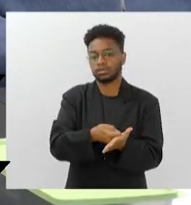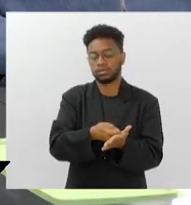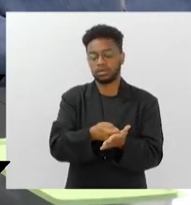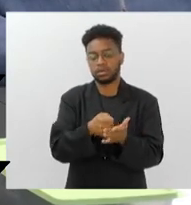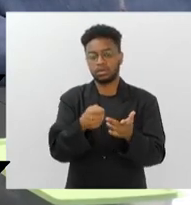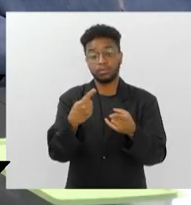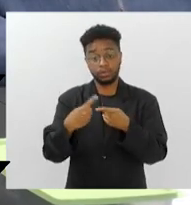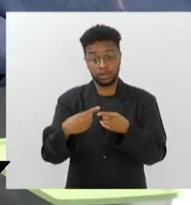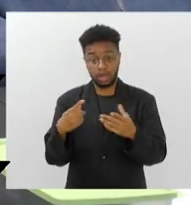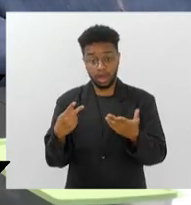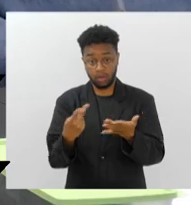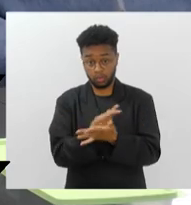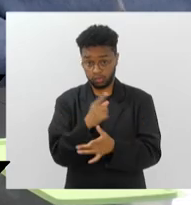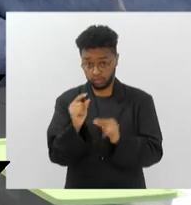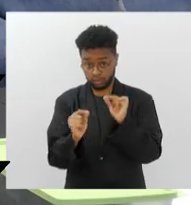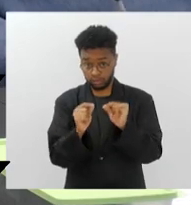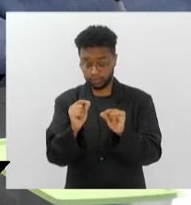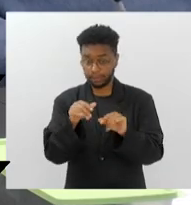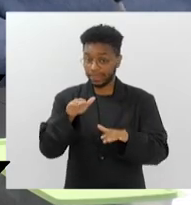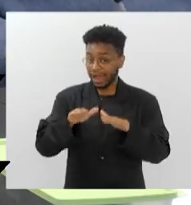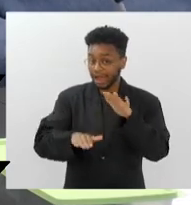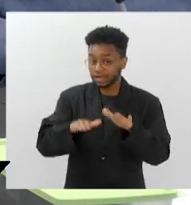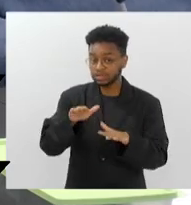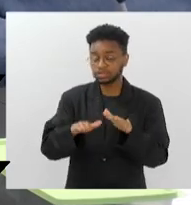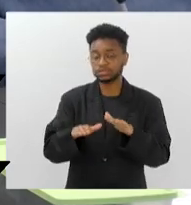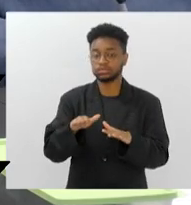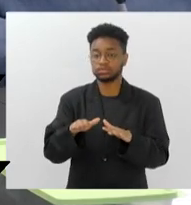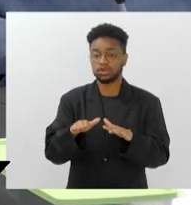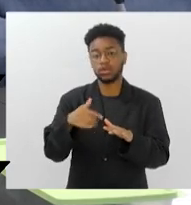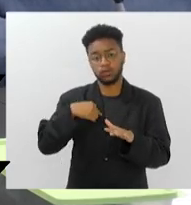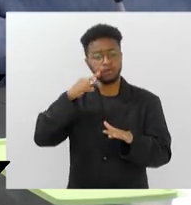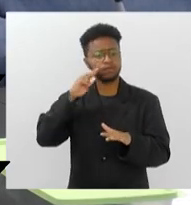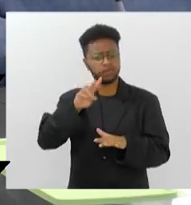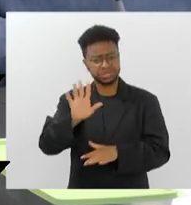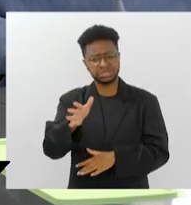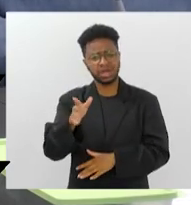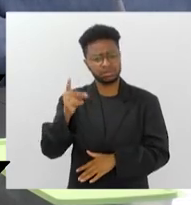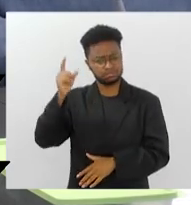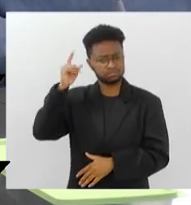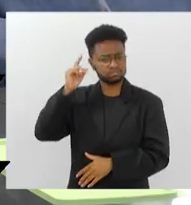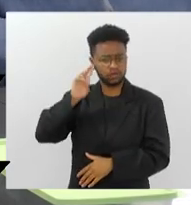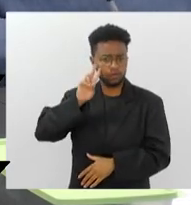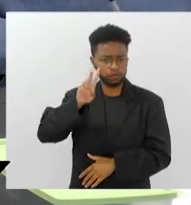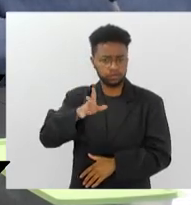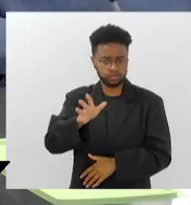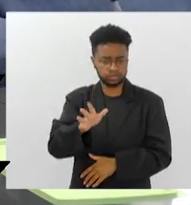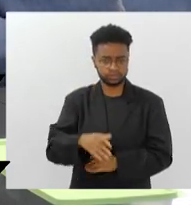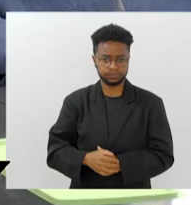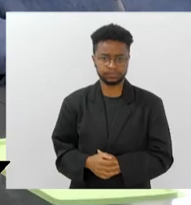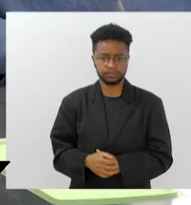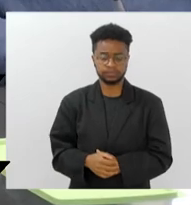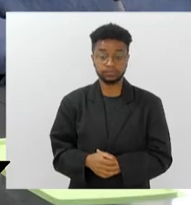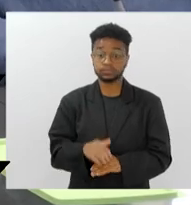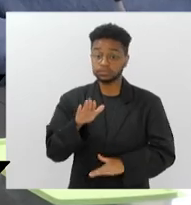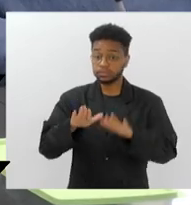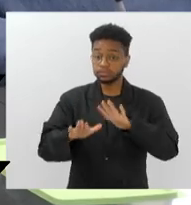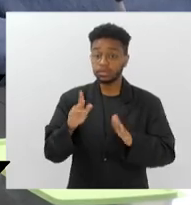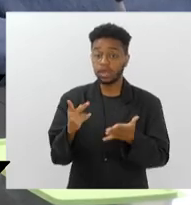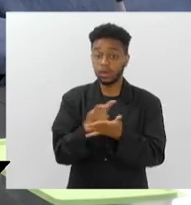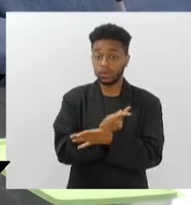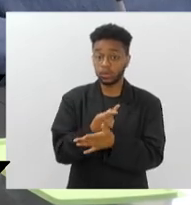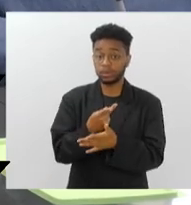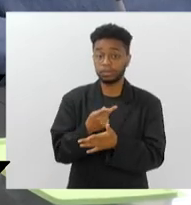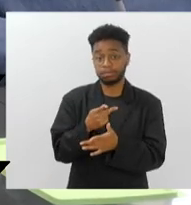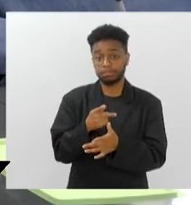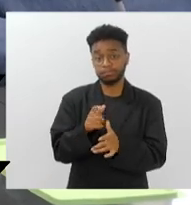acontece muitas vezes eu já vi isso há muito tempo atrás tem internações que são